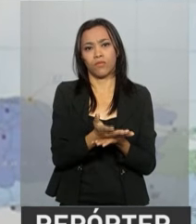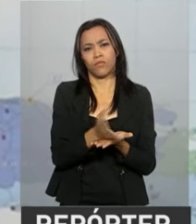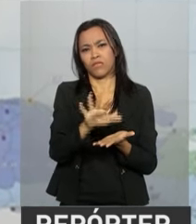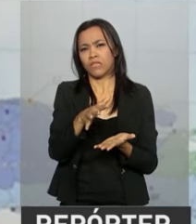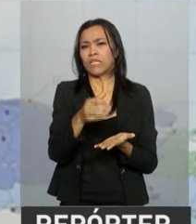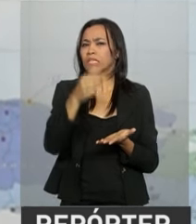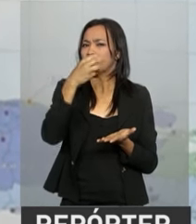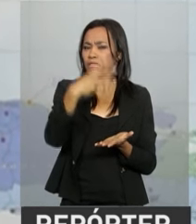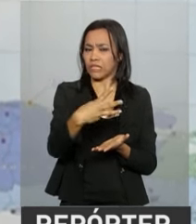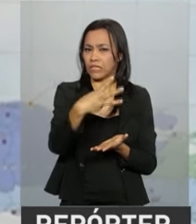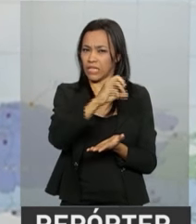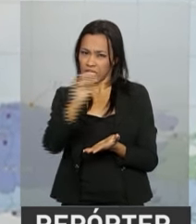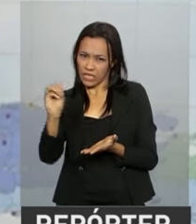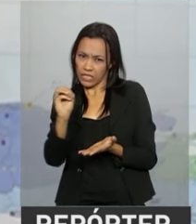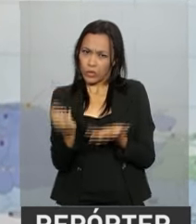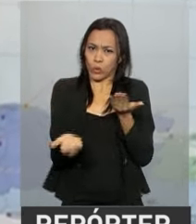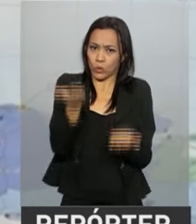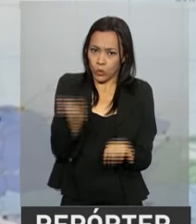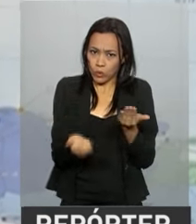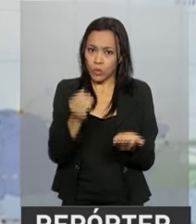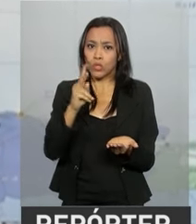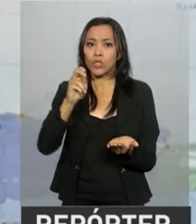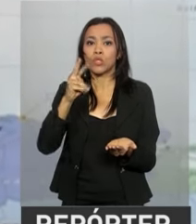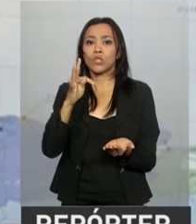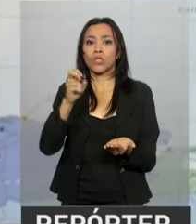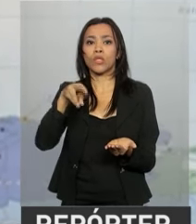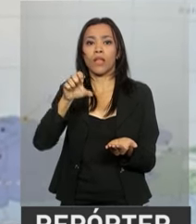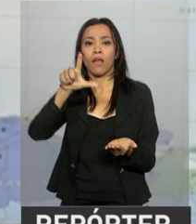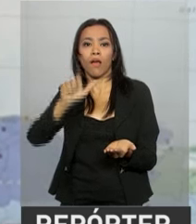de 300 toneladas, foram escoltados por tropas